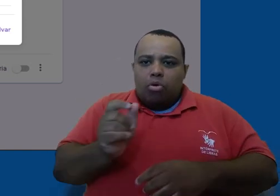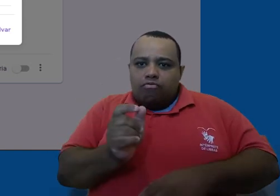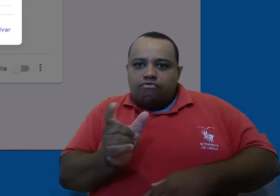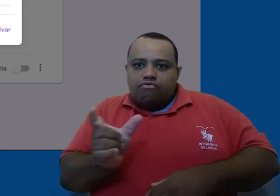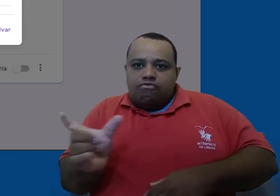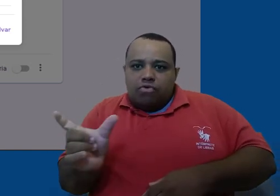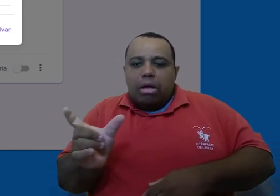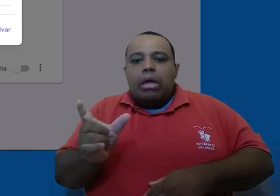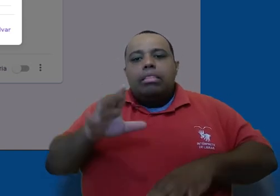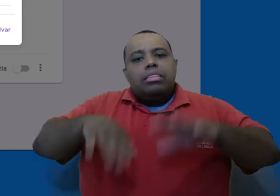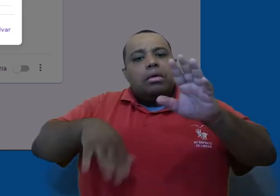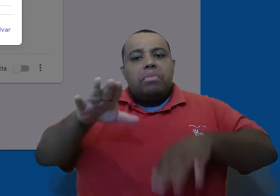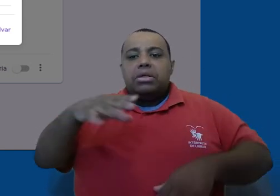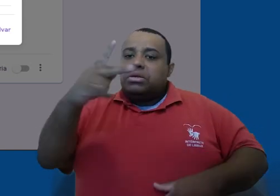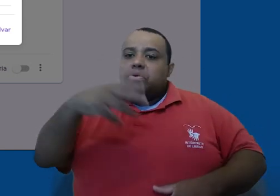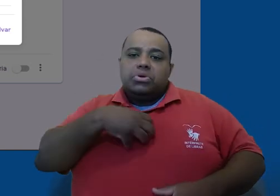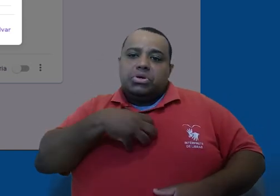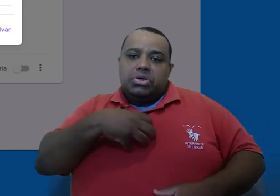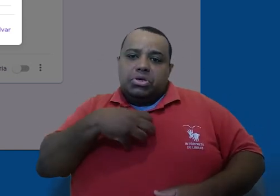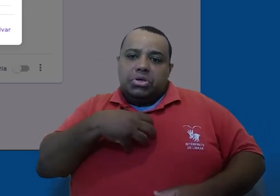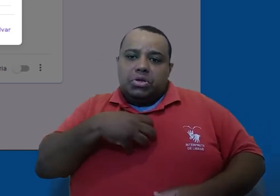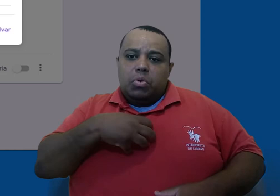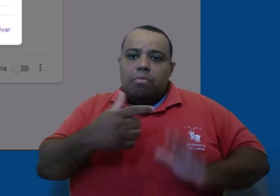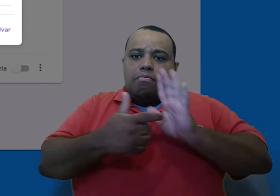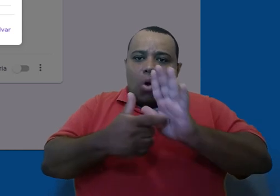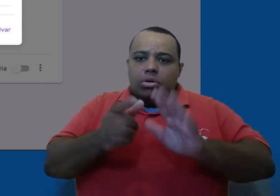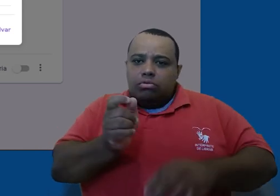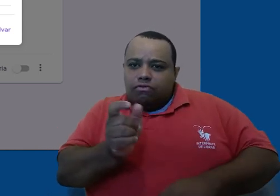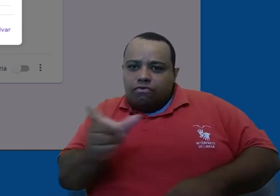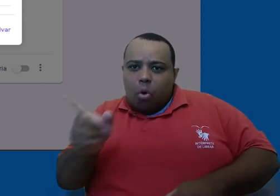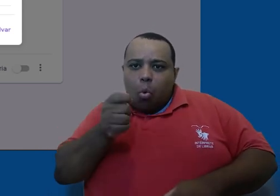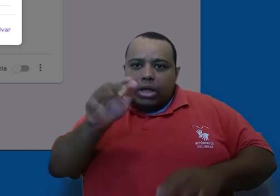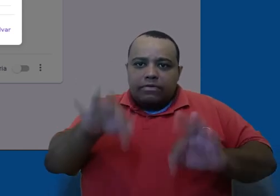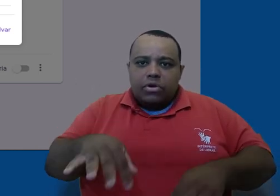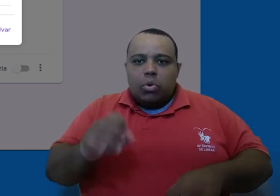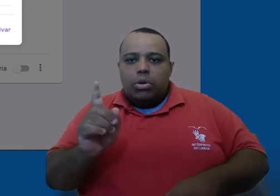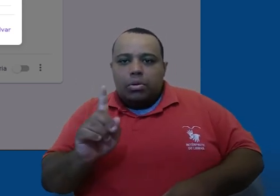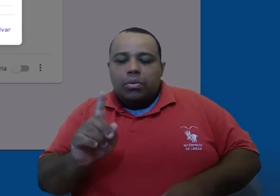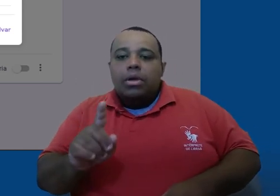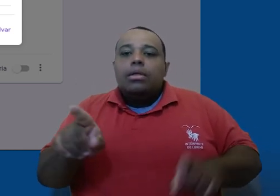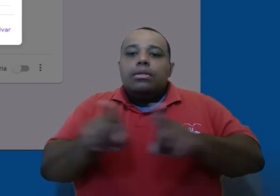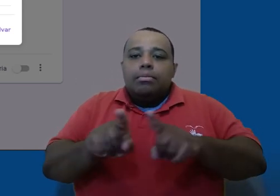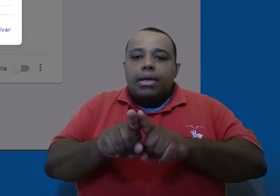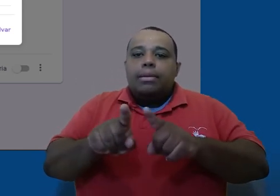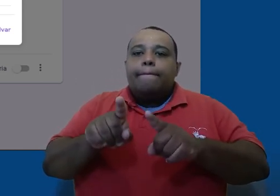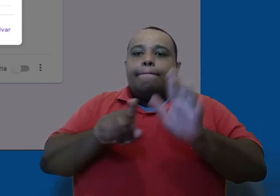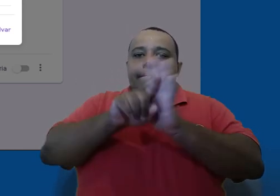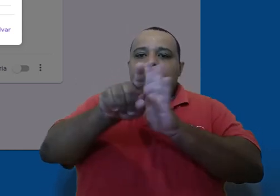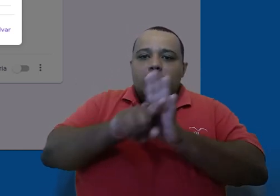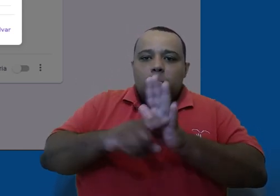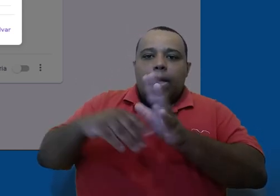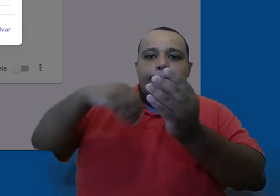ferramenta é totalmente variável de acordo com o tipo de teste o seu estilo de didática podemos embaralhar a ordem das perguntas ou não